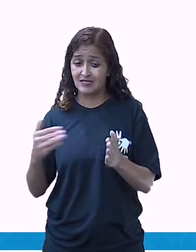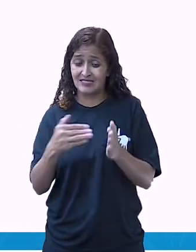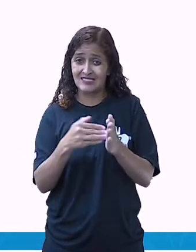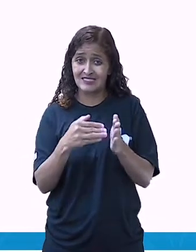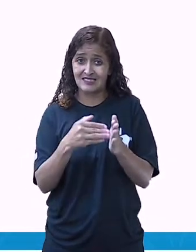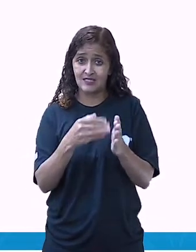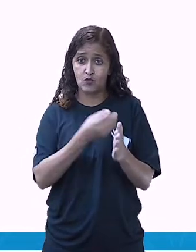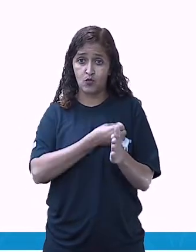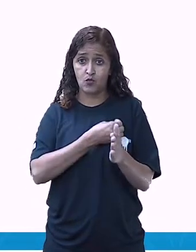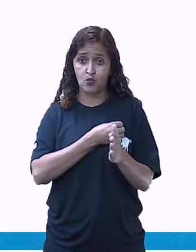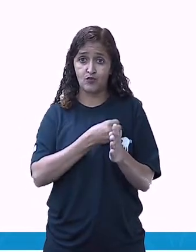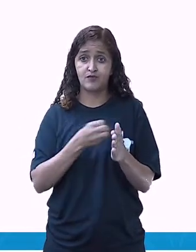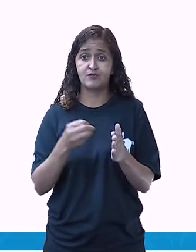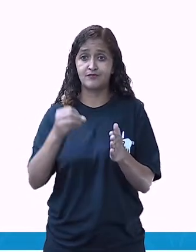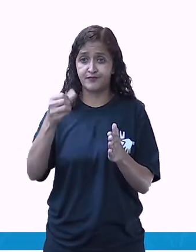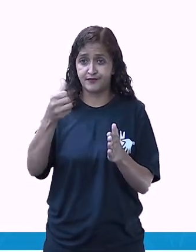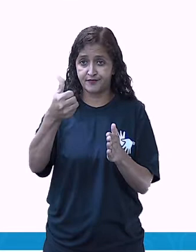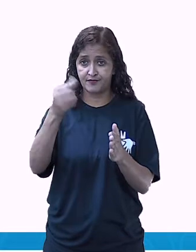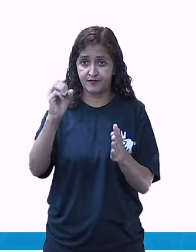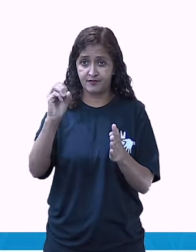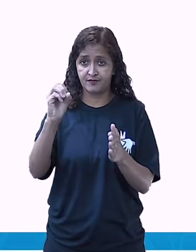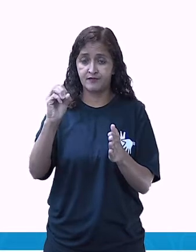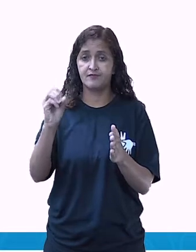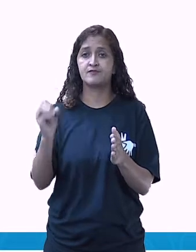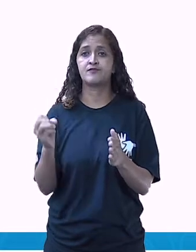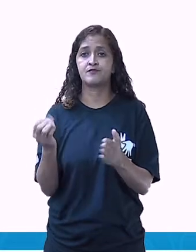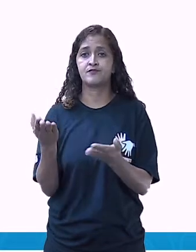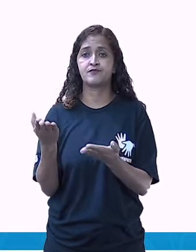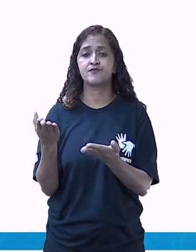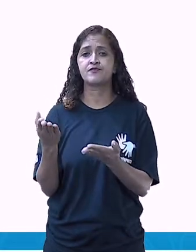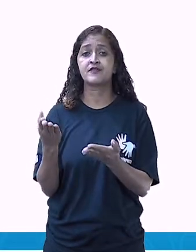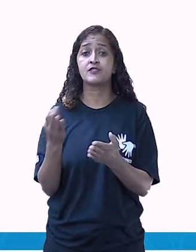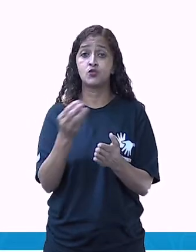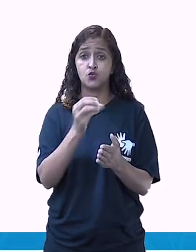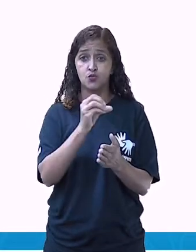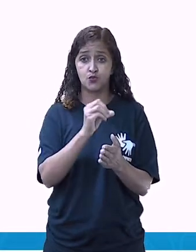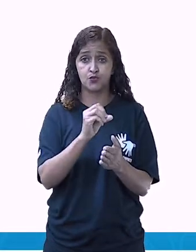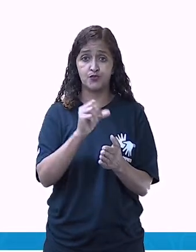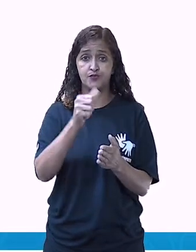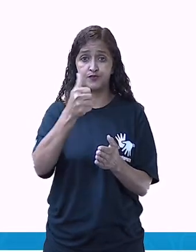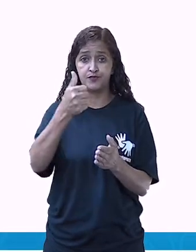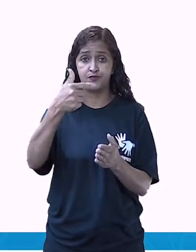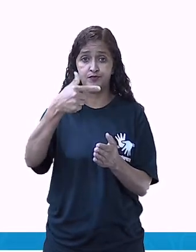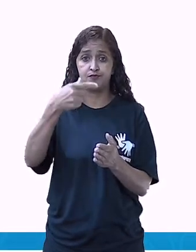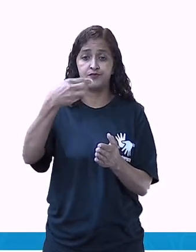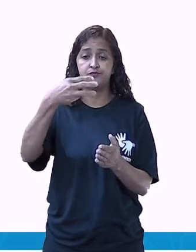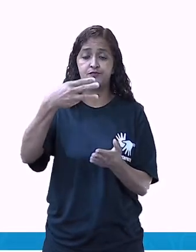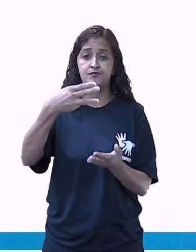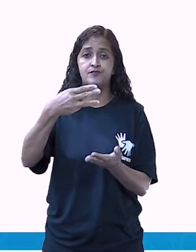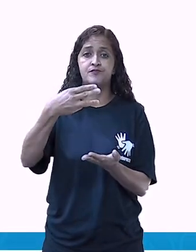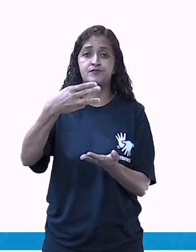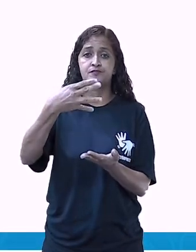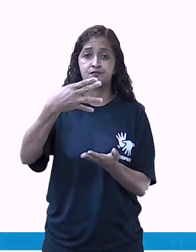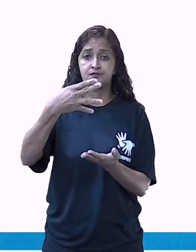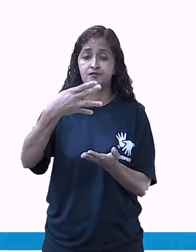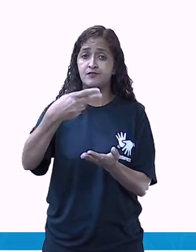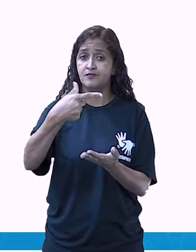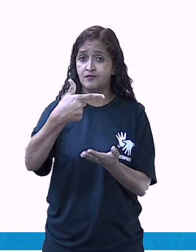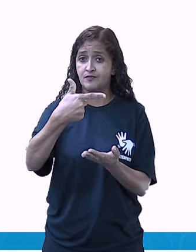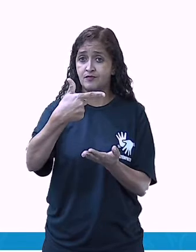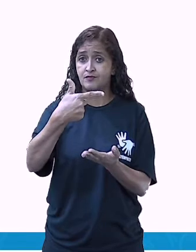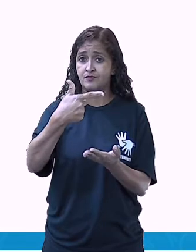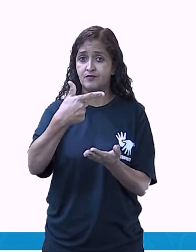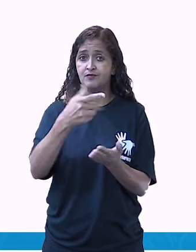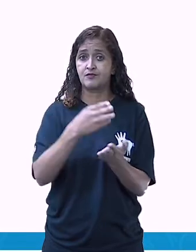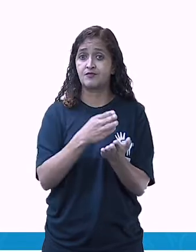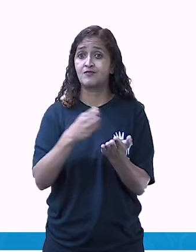exemplo, tá? Nossos números naturais. Então, ó, 0, 1, 2, ele não